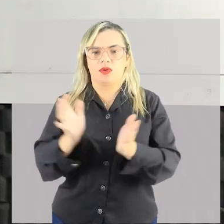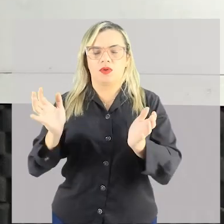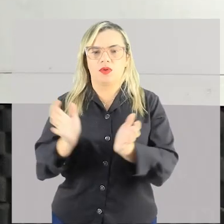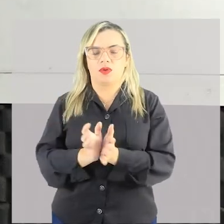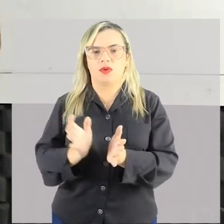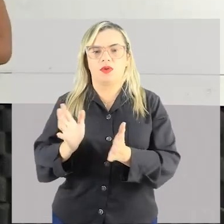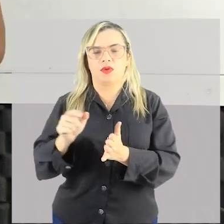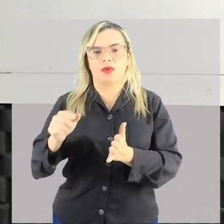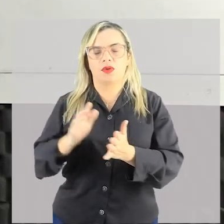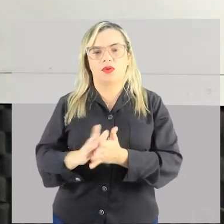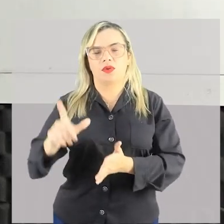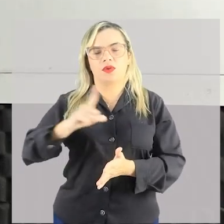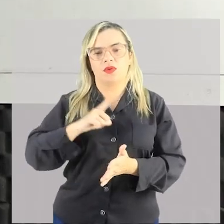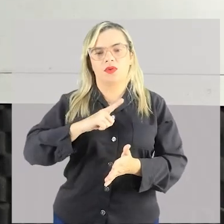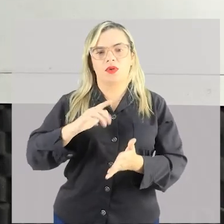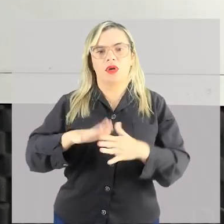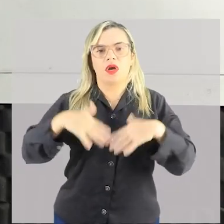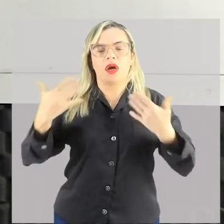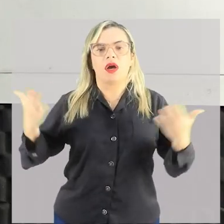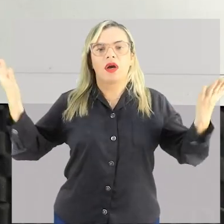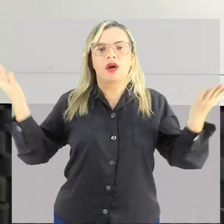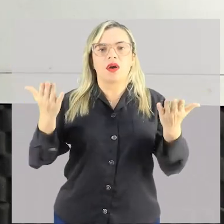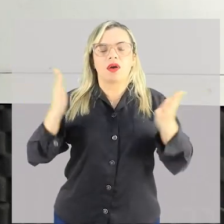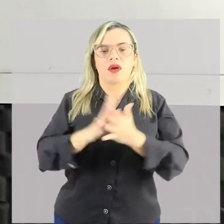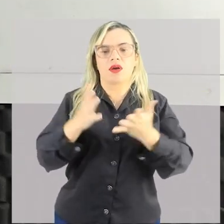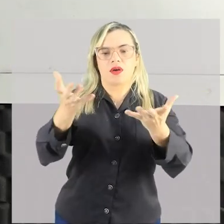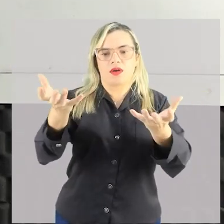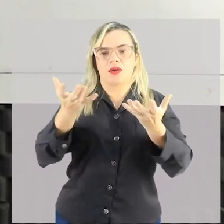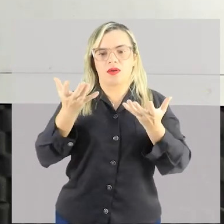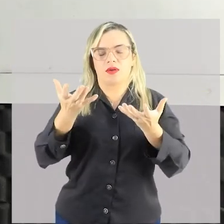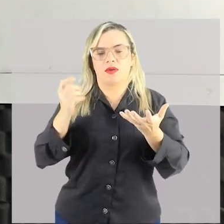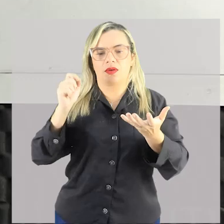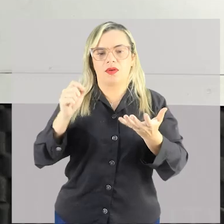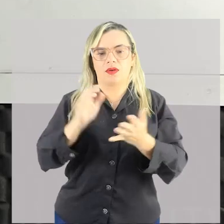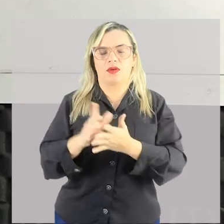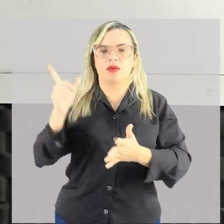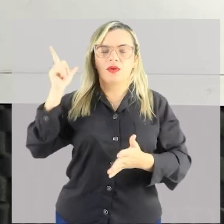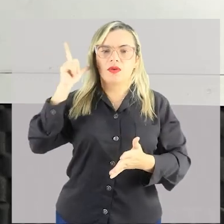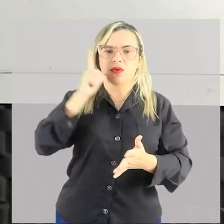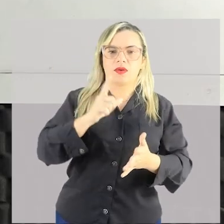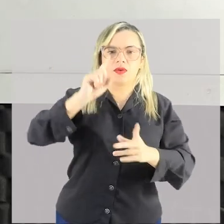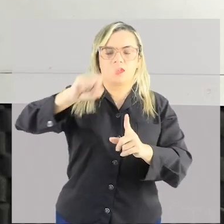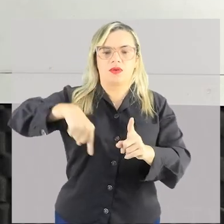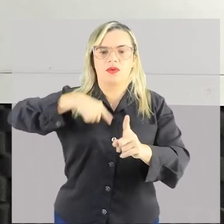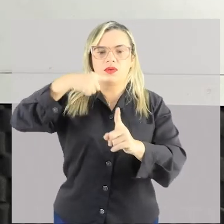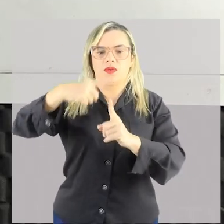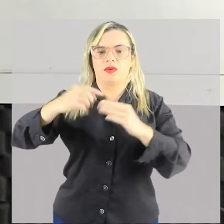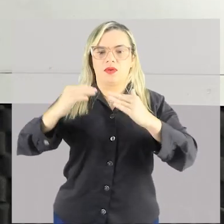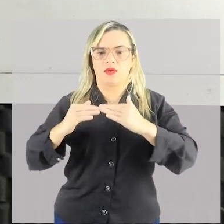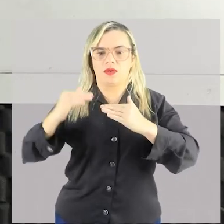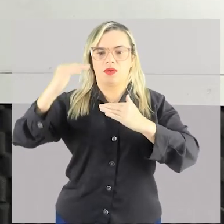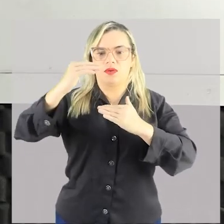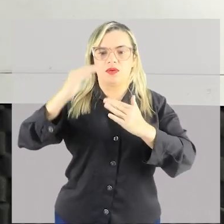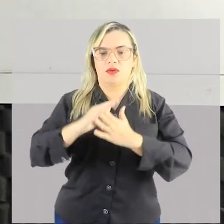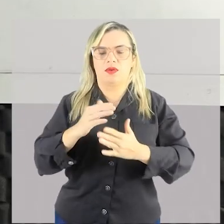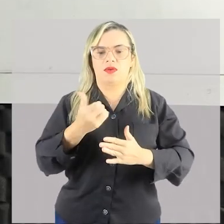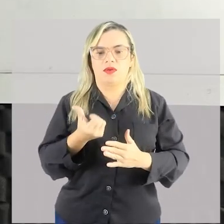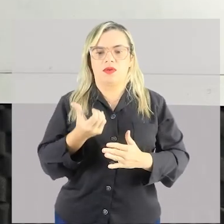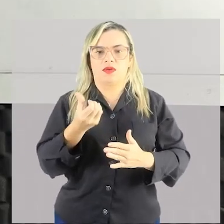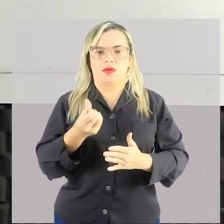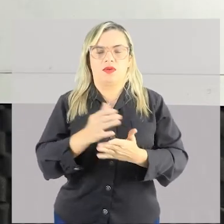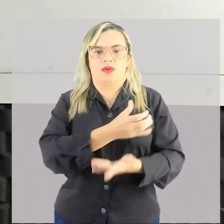tenho agora o que eu quero ele quer a probabilidade dele conseguir no somatório maior do que